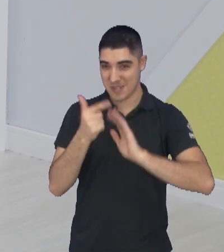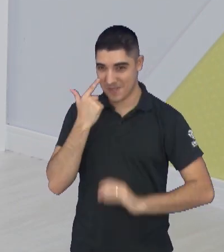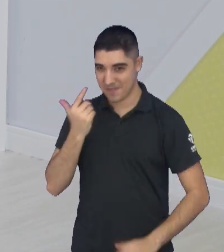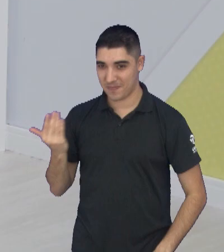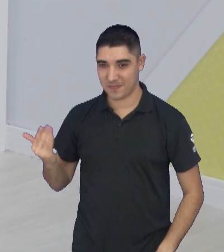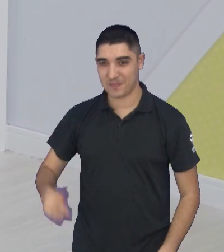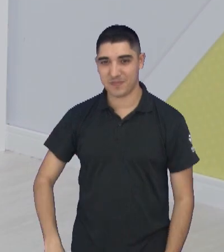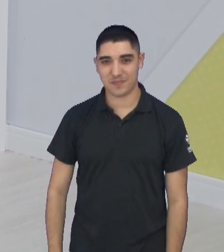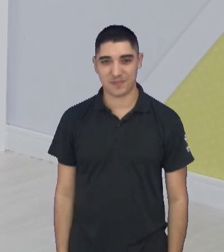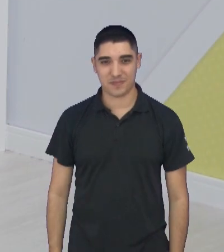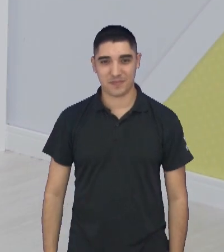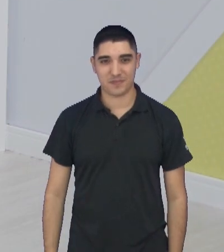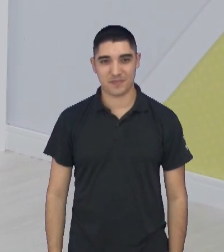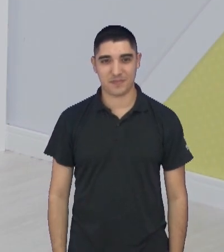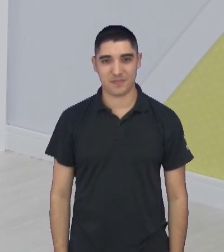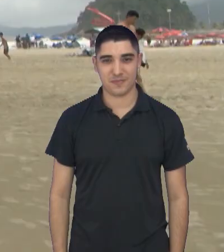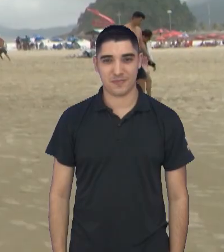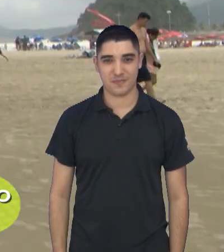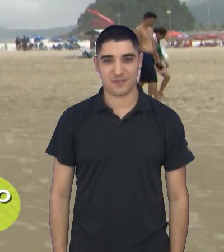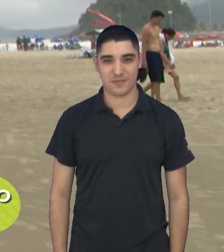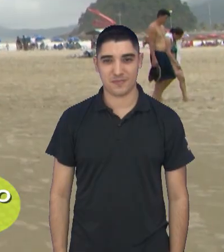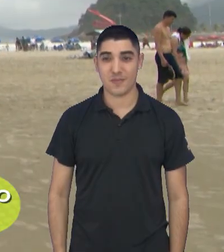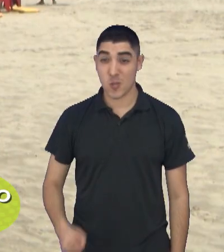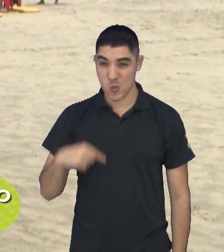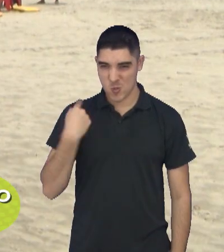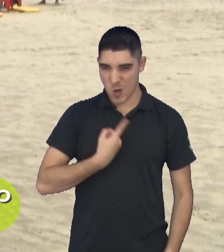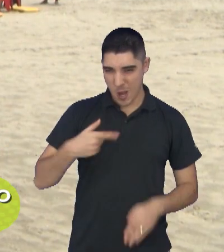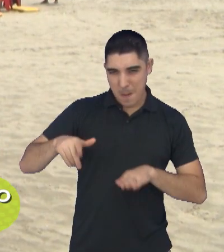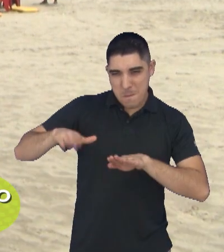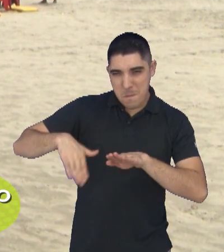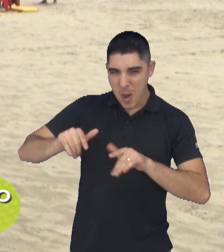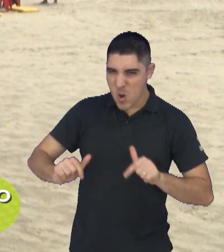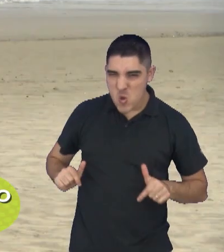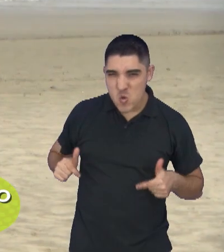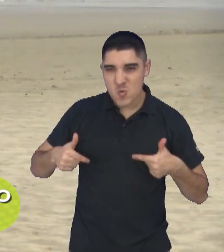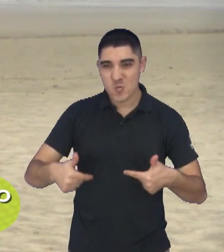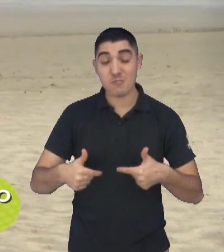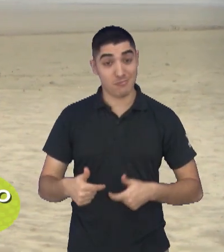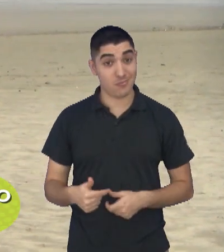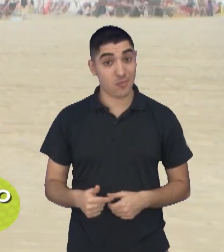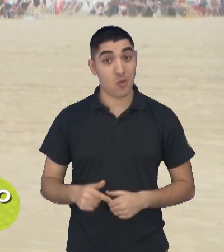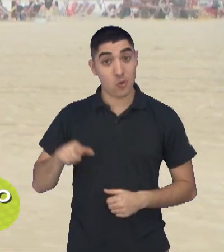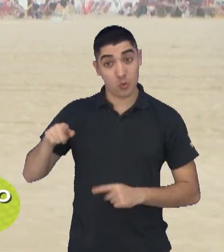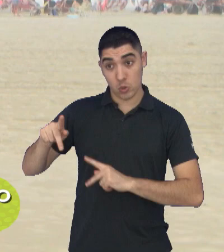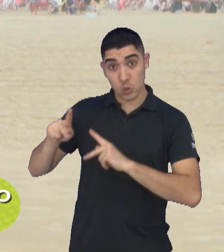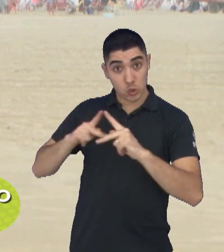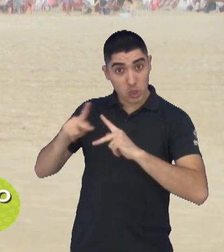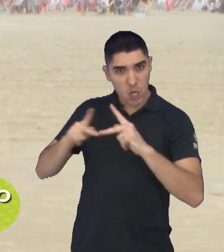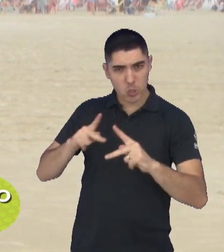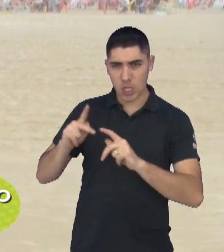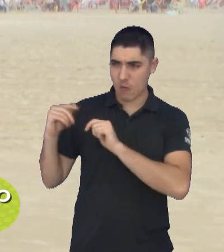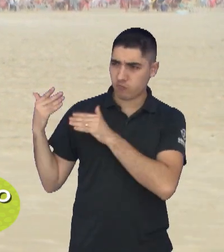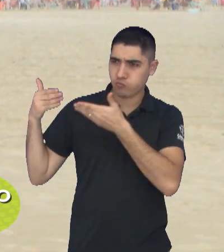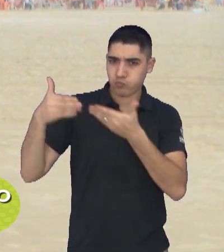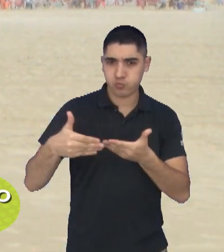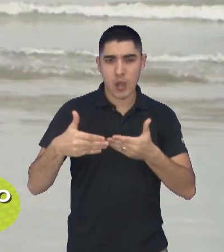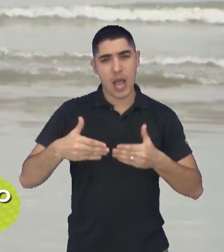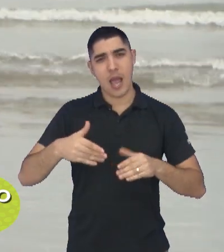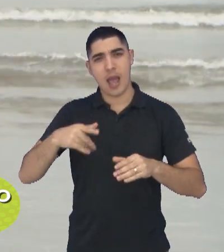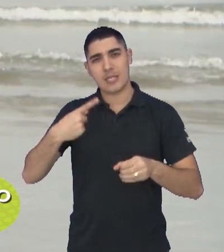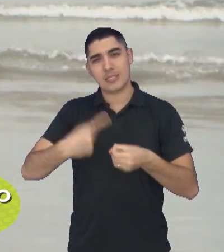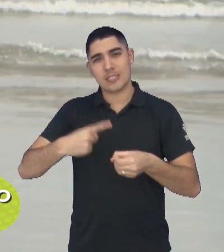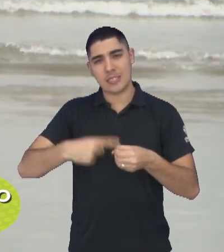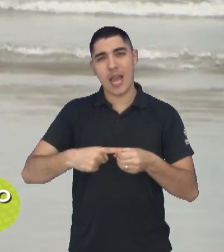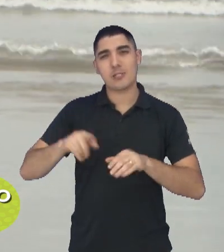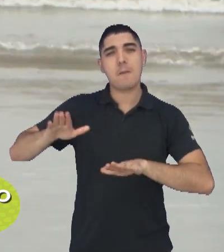Matheus! Nós vamos invadir sua praia. O São José desceu o litoral santista para tentar invadir a